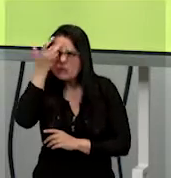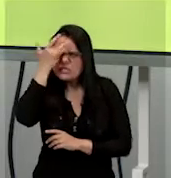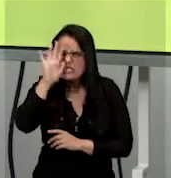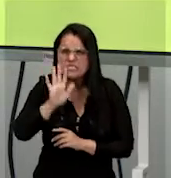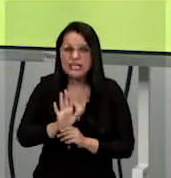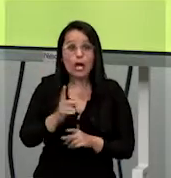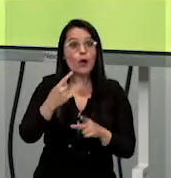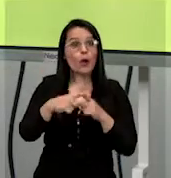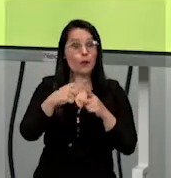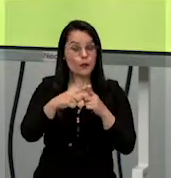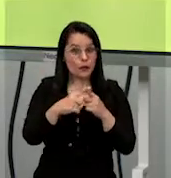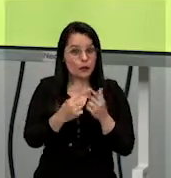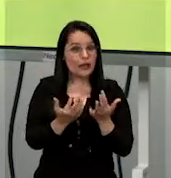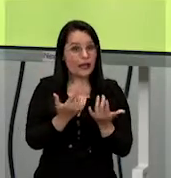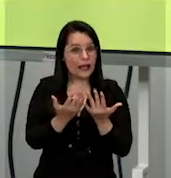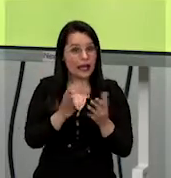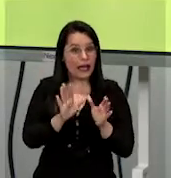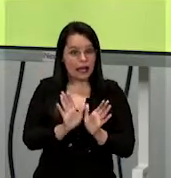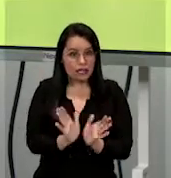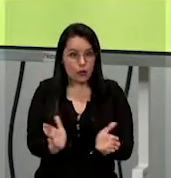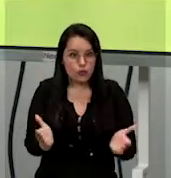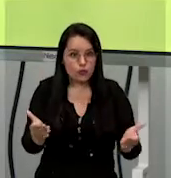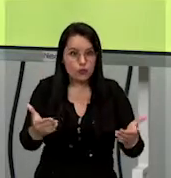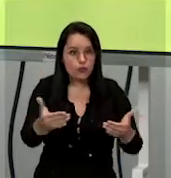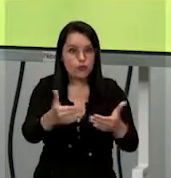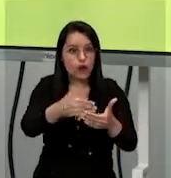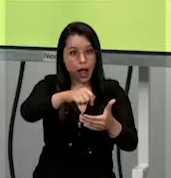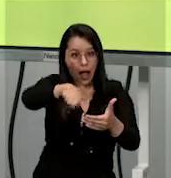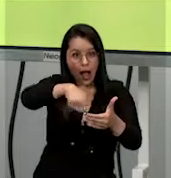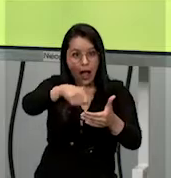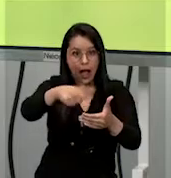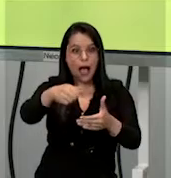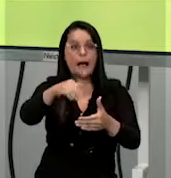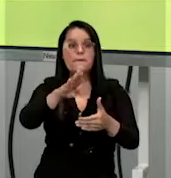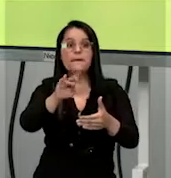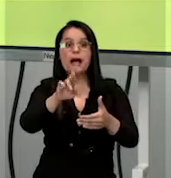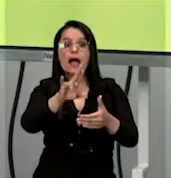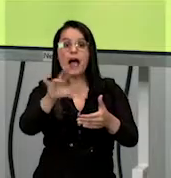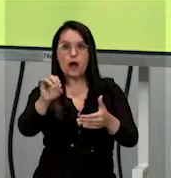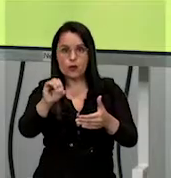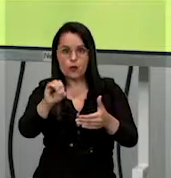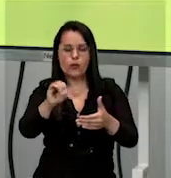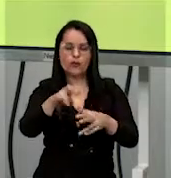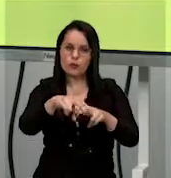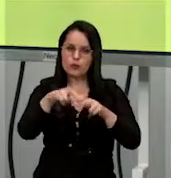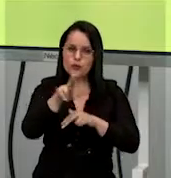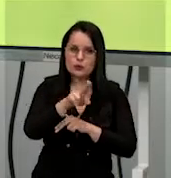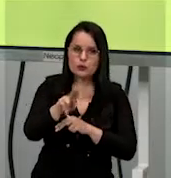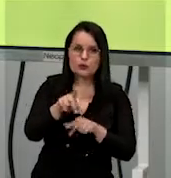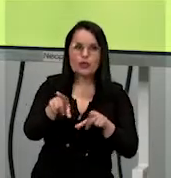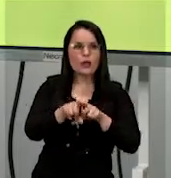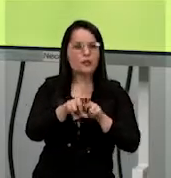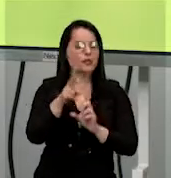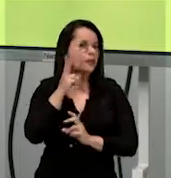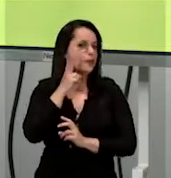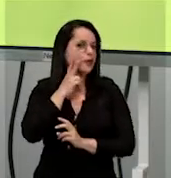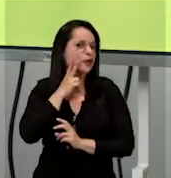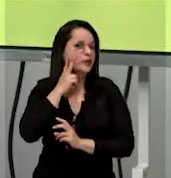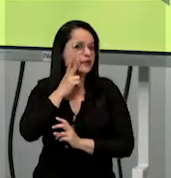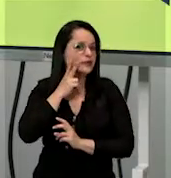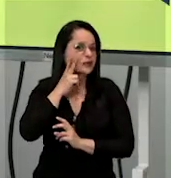é a carne cozida dentro da panela de barro, por isso o nome barreado. E também o vinho não poderia faltar.